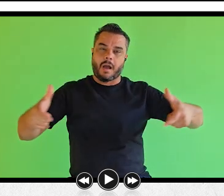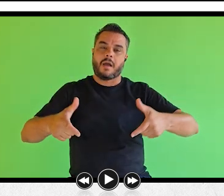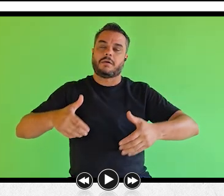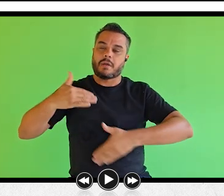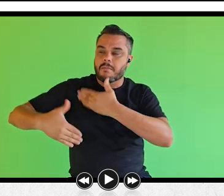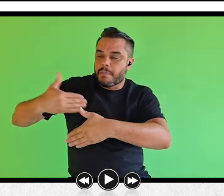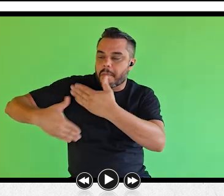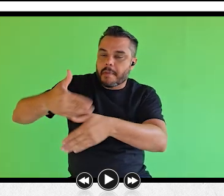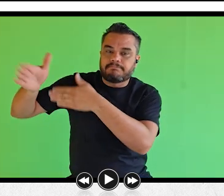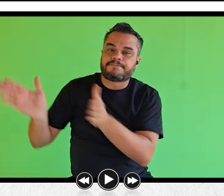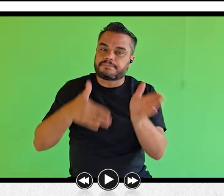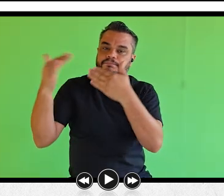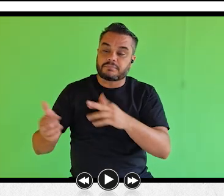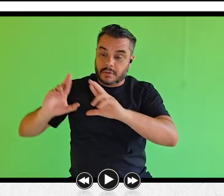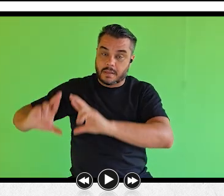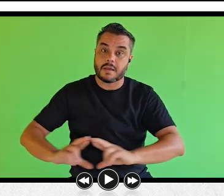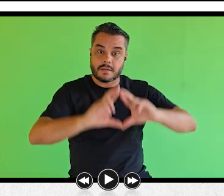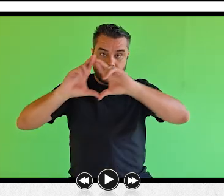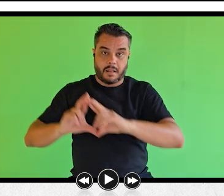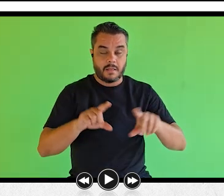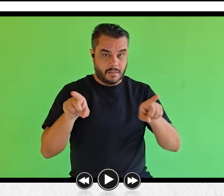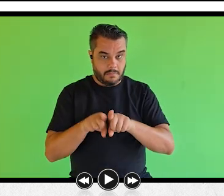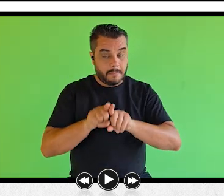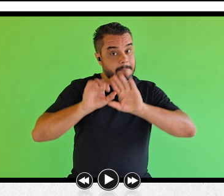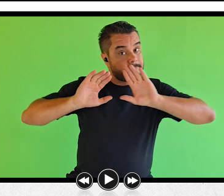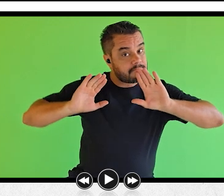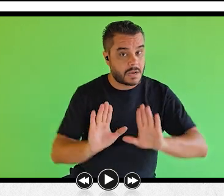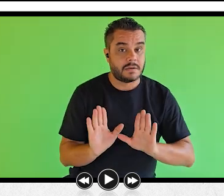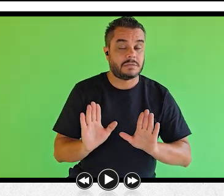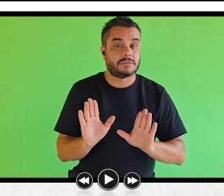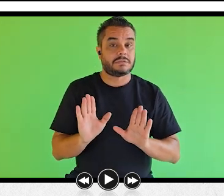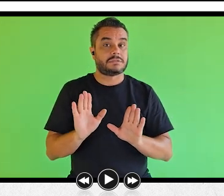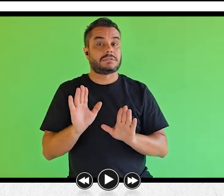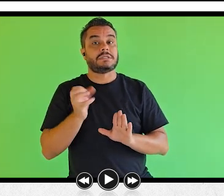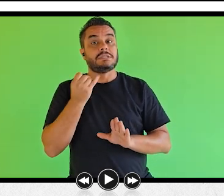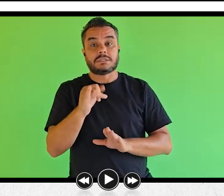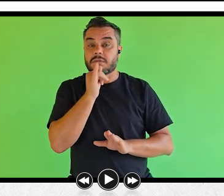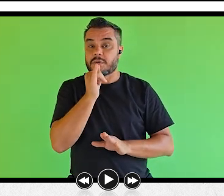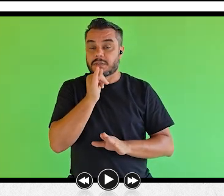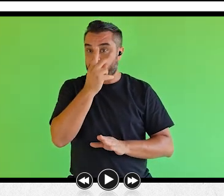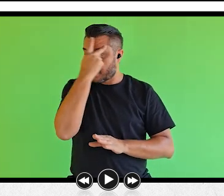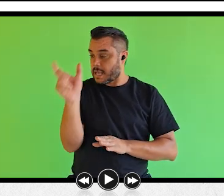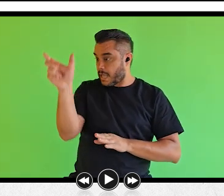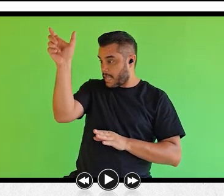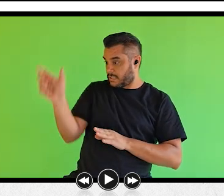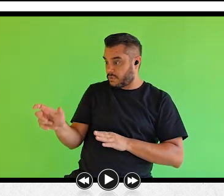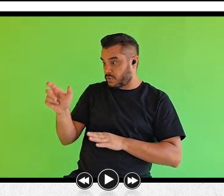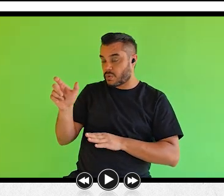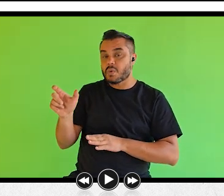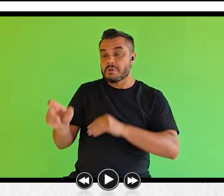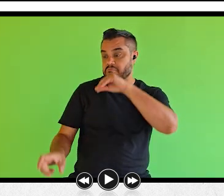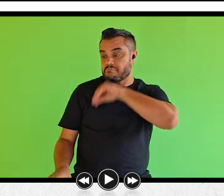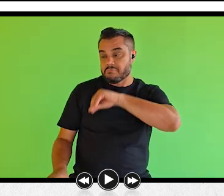Porém, isso só é concretizado se os catadores passarem a receber pelo serviço que prestam ao município e à sociedade. Portanto, é imprescindível que a renda